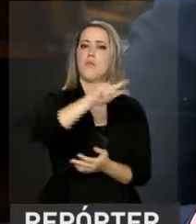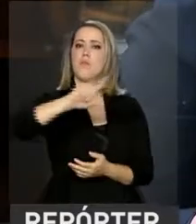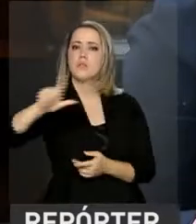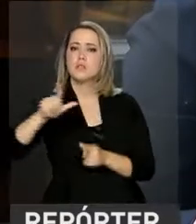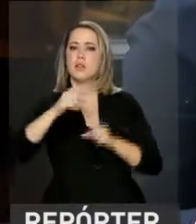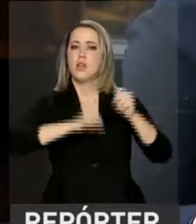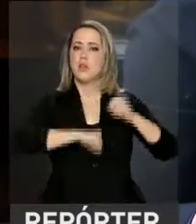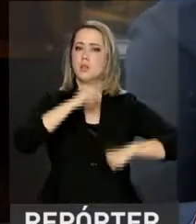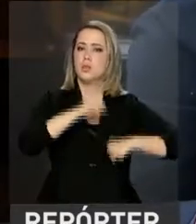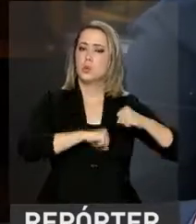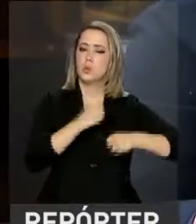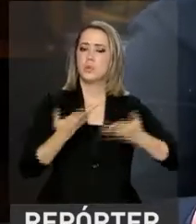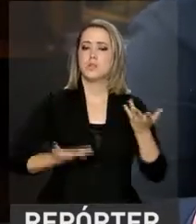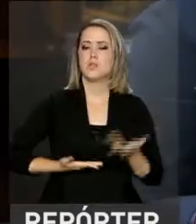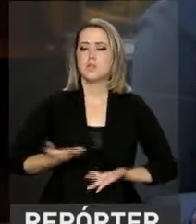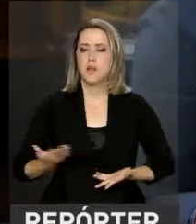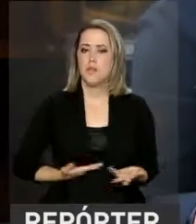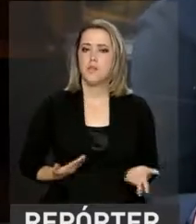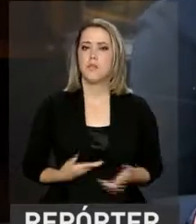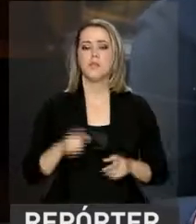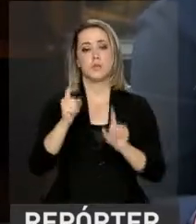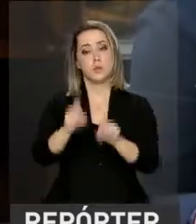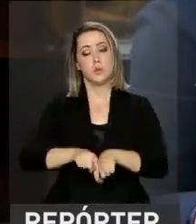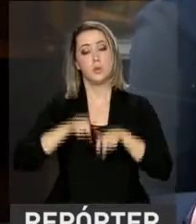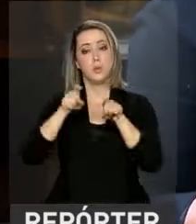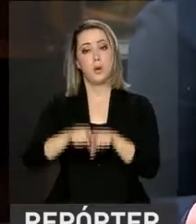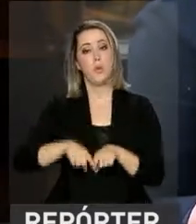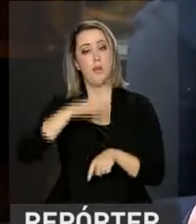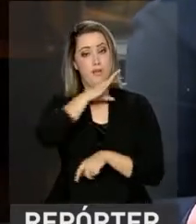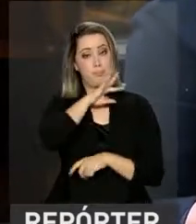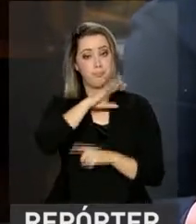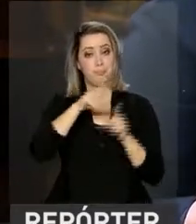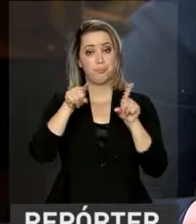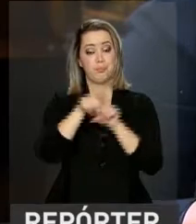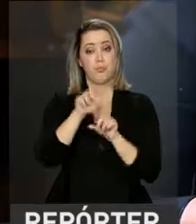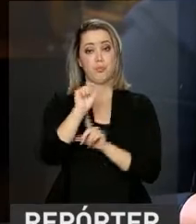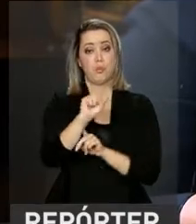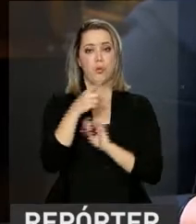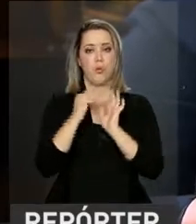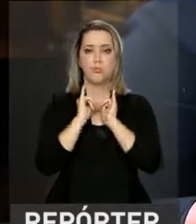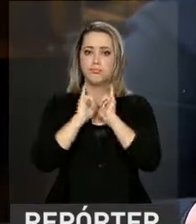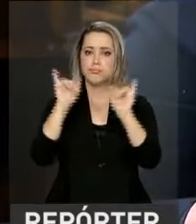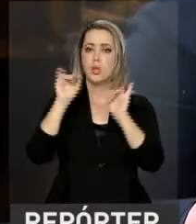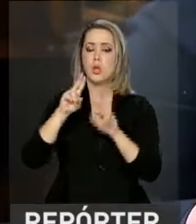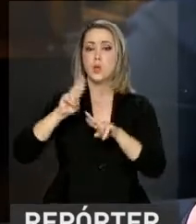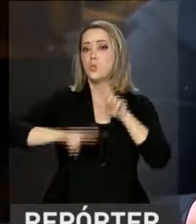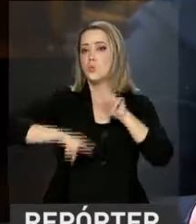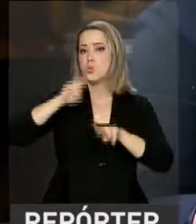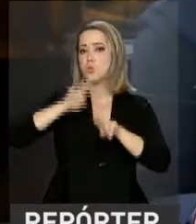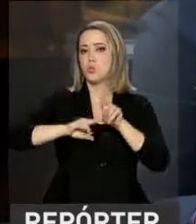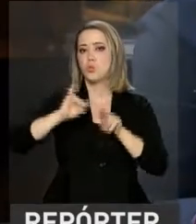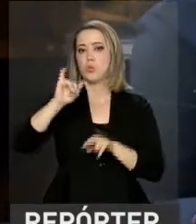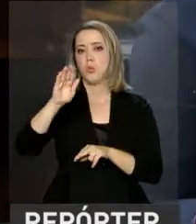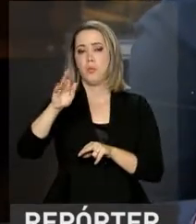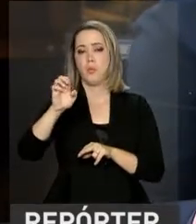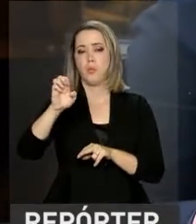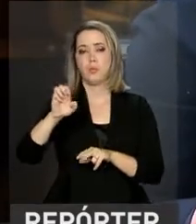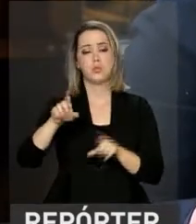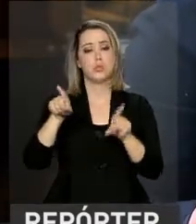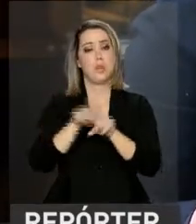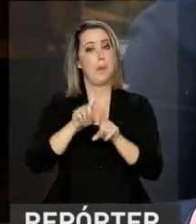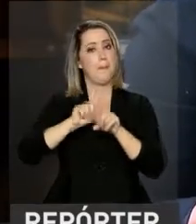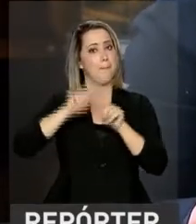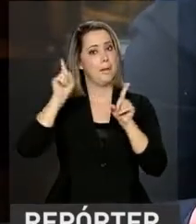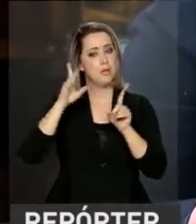de serviços, indústria e agropecuária. O índice oficial vai ser divulgado em junho pelo IBGE, mas o mercado já aposta